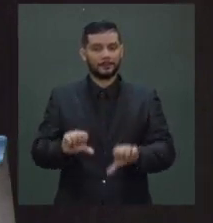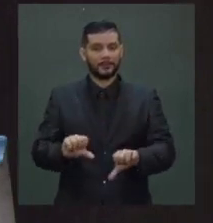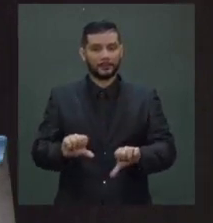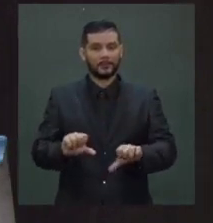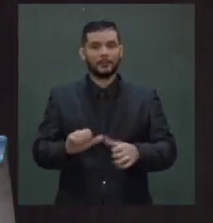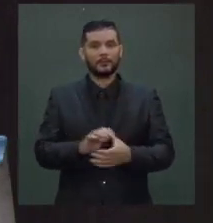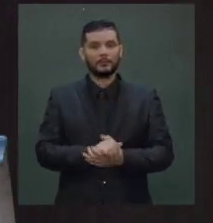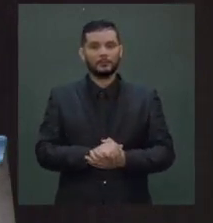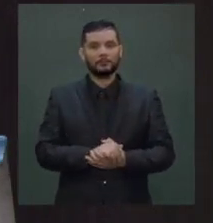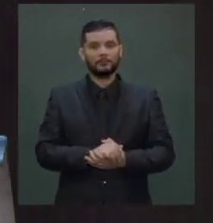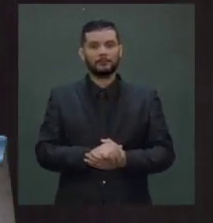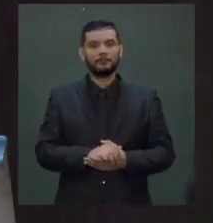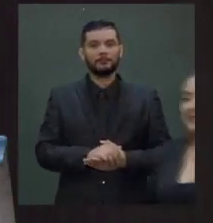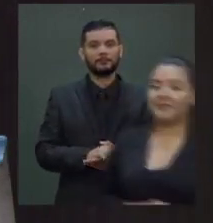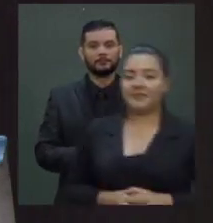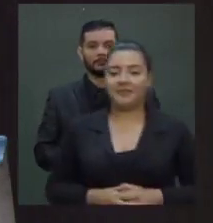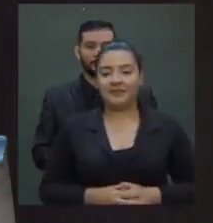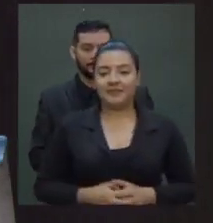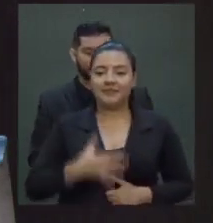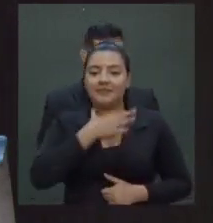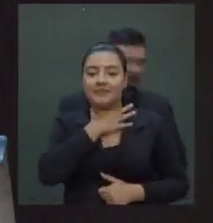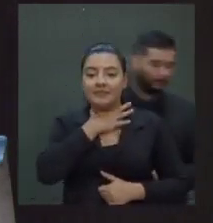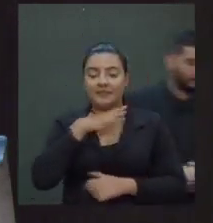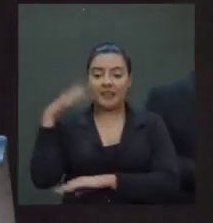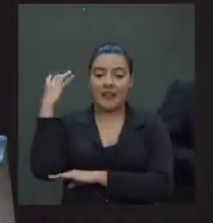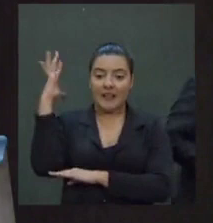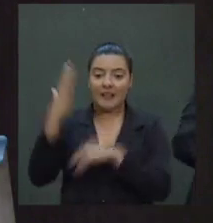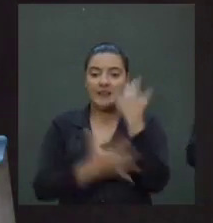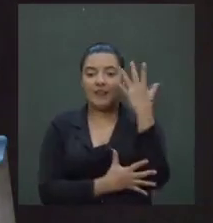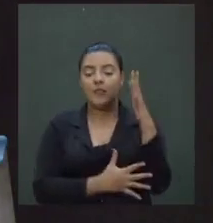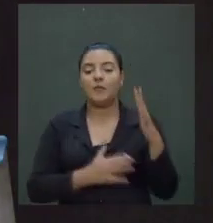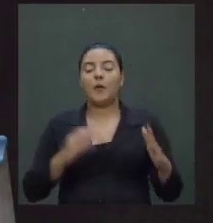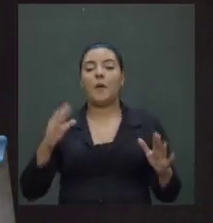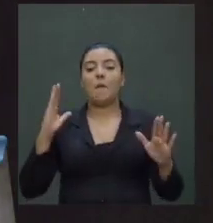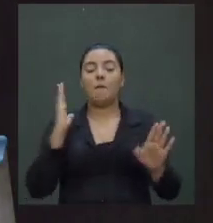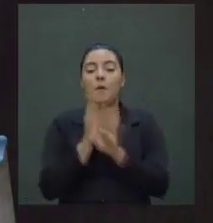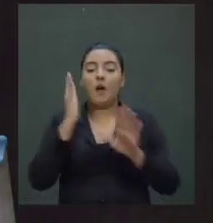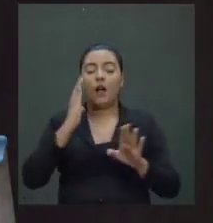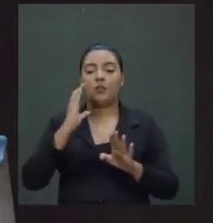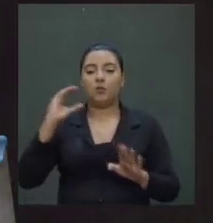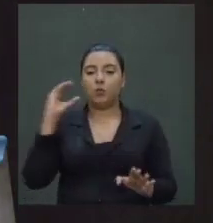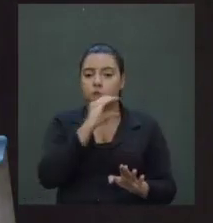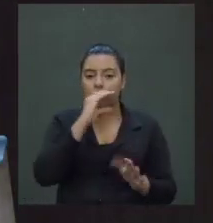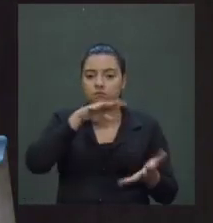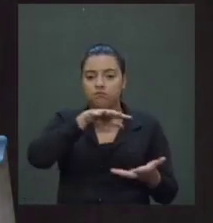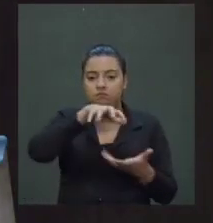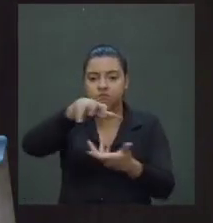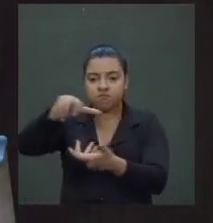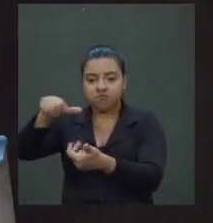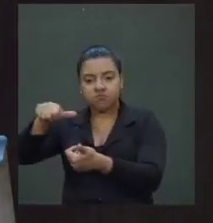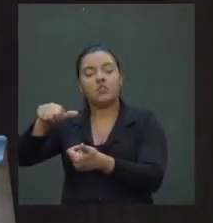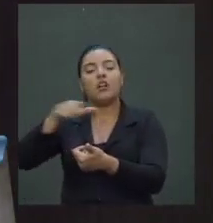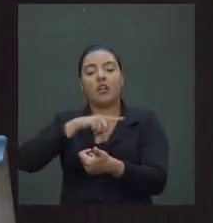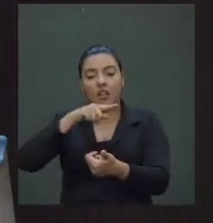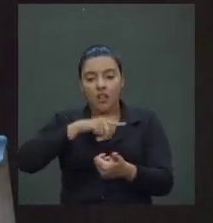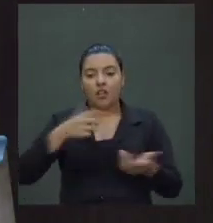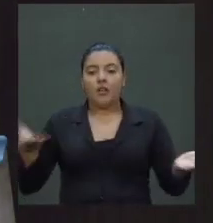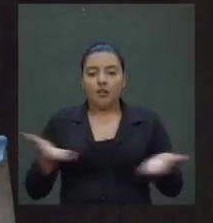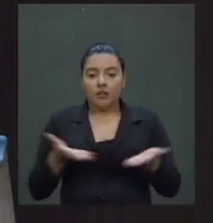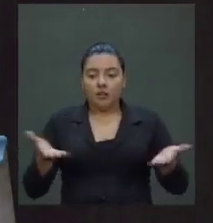a emergência, a crise climática do aquecimento global a que nós nos submetemos